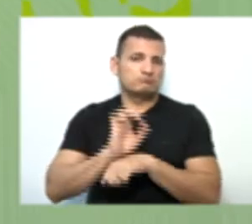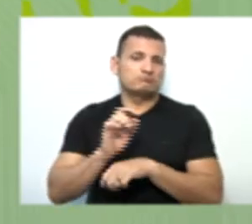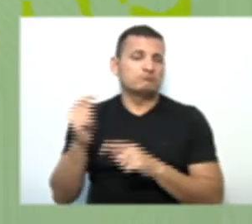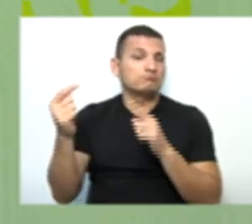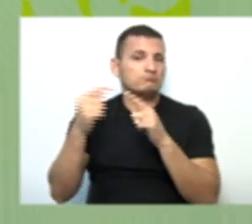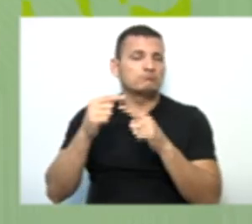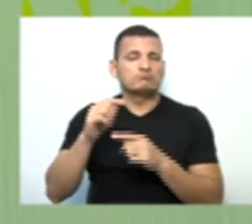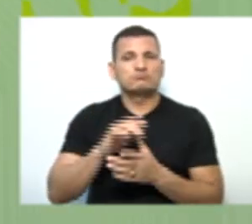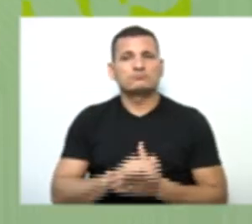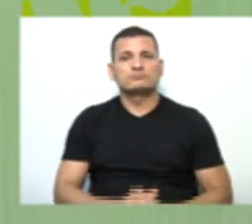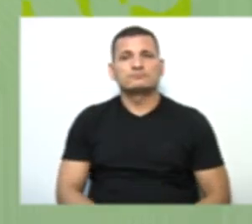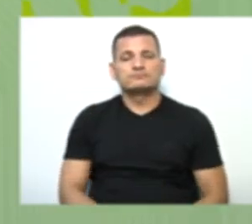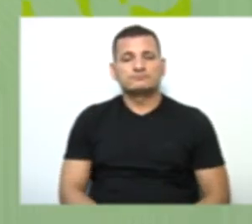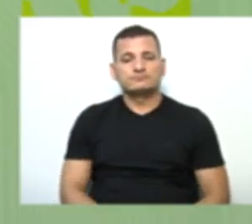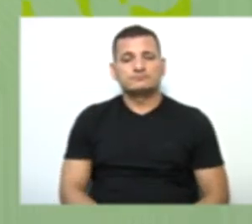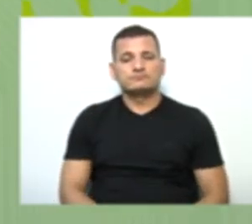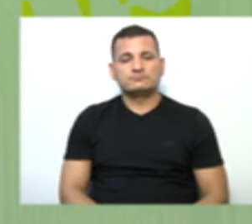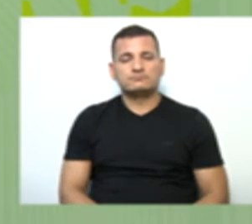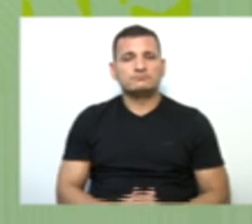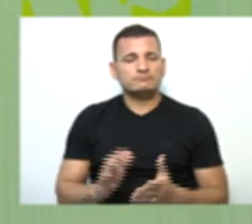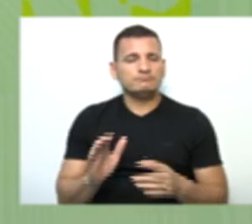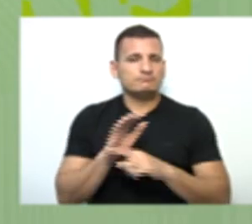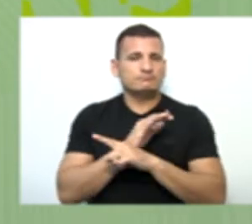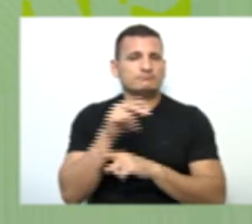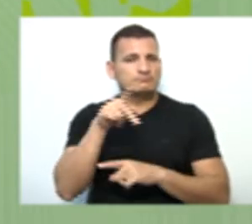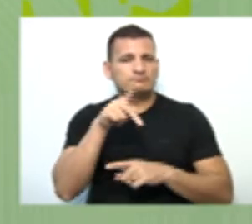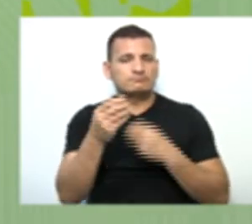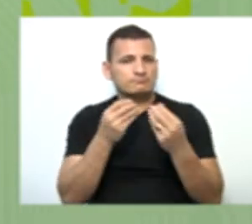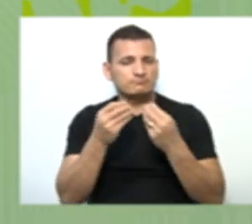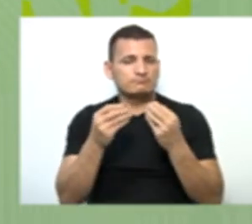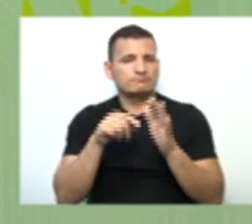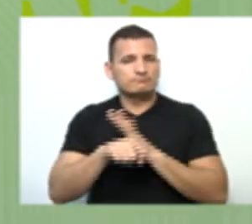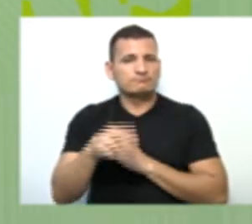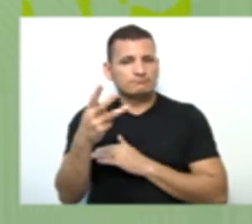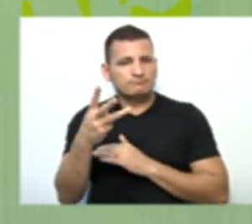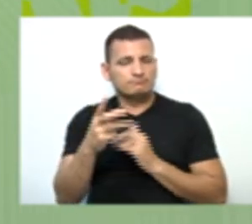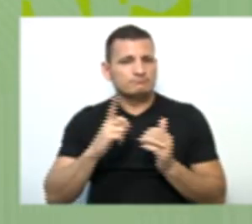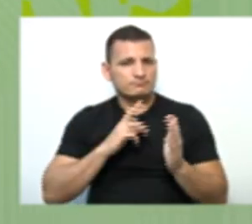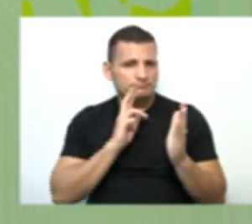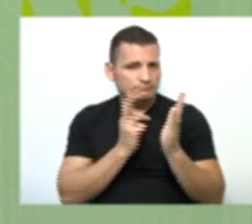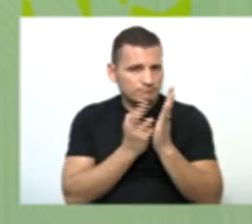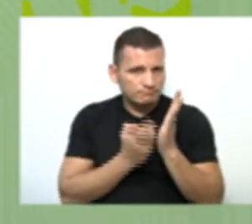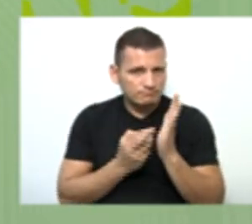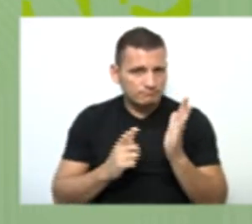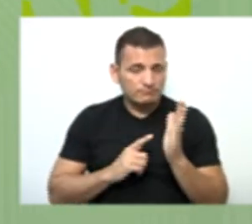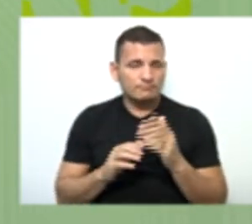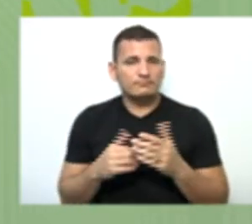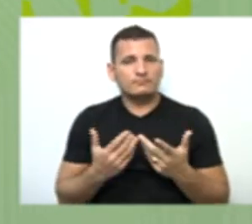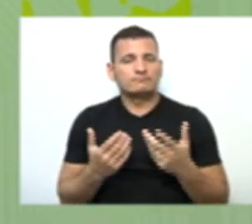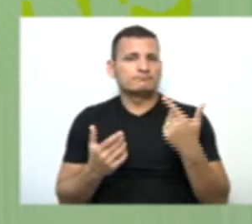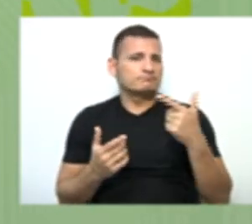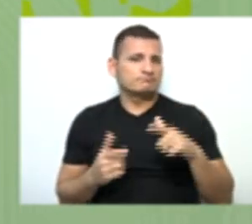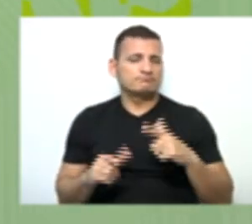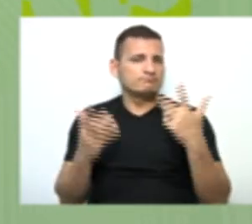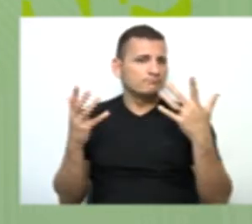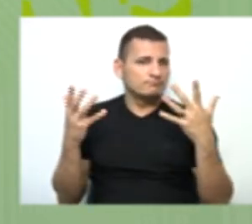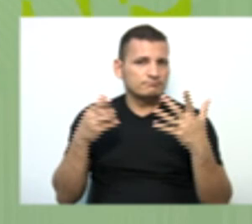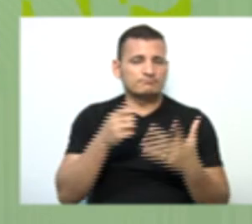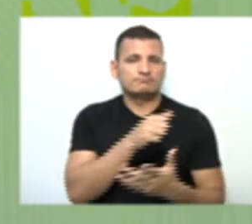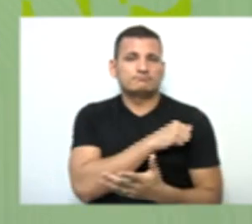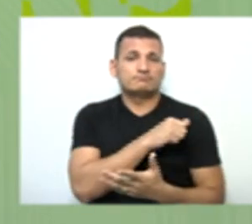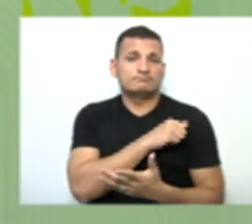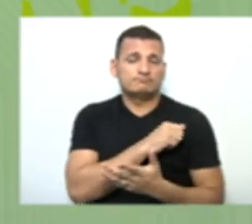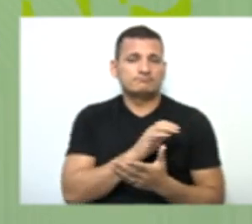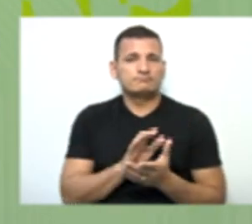Bom, vamos lá, professor Aloy, como está a participação na questão 3? Olha, mais uma vez, o pessoal está de parabéns. Agora, um aqui